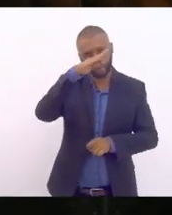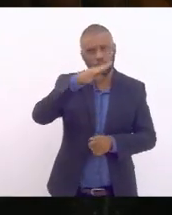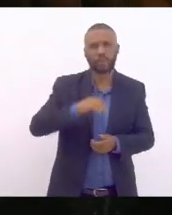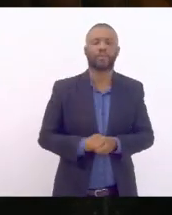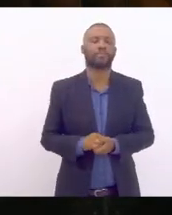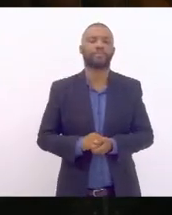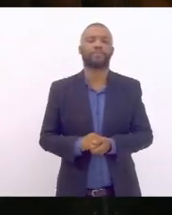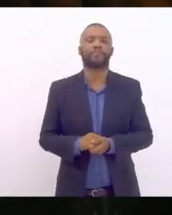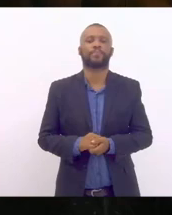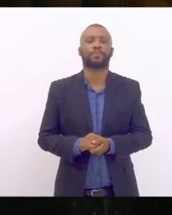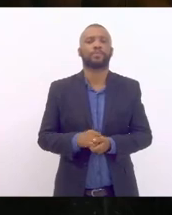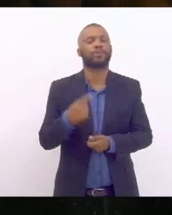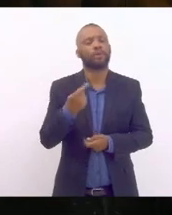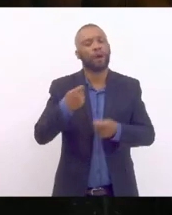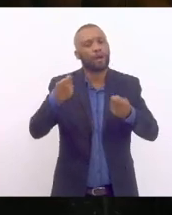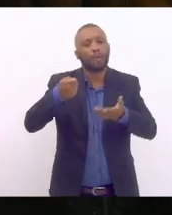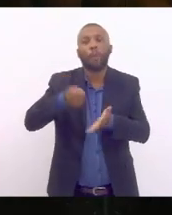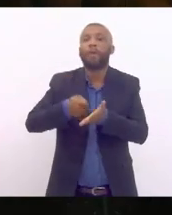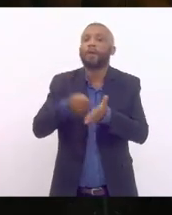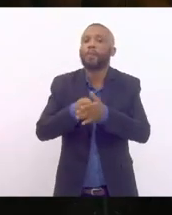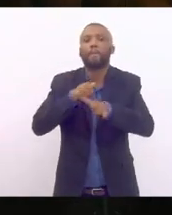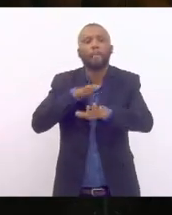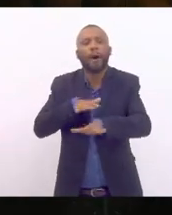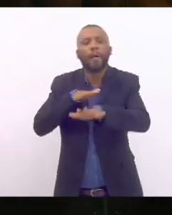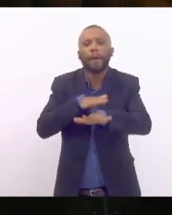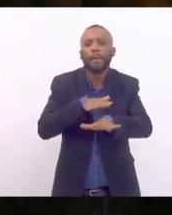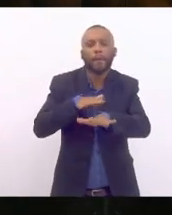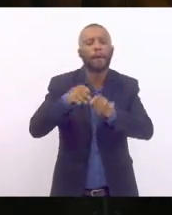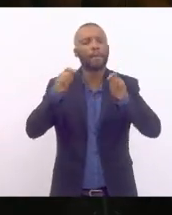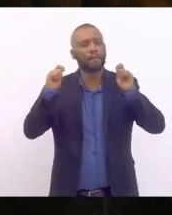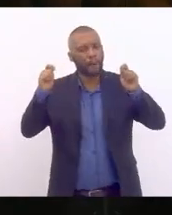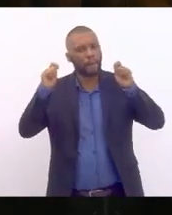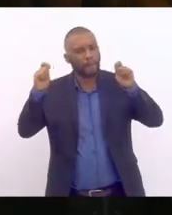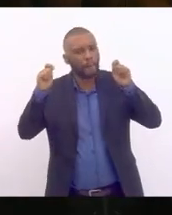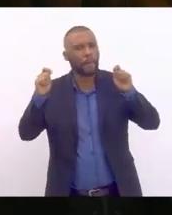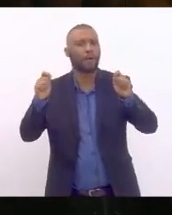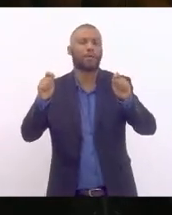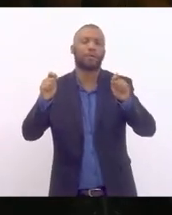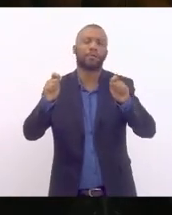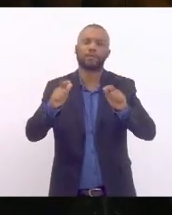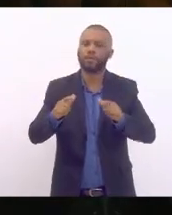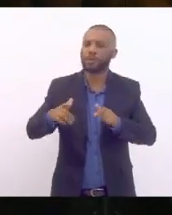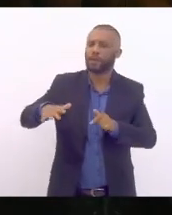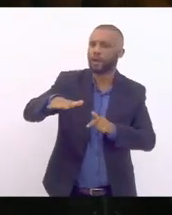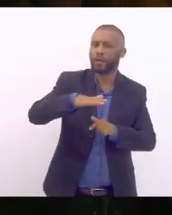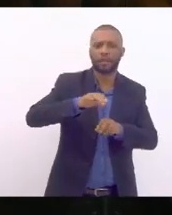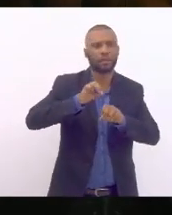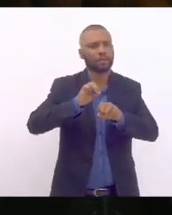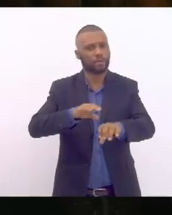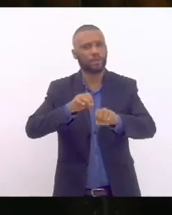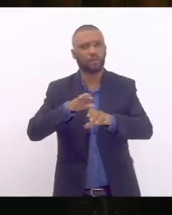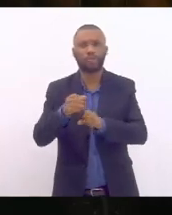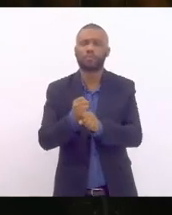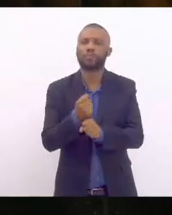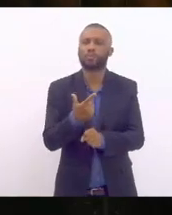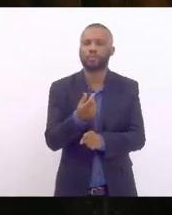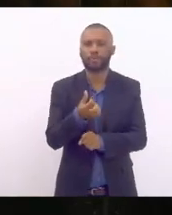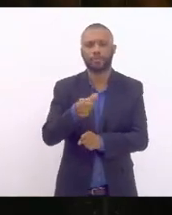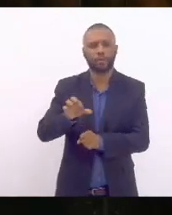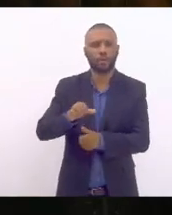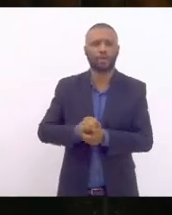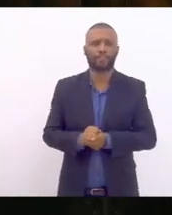devemos ir para as ruas repetir as grandes mobilizações do setor da Educação de 2019